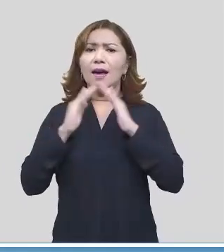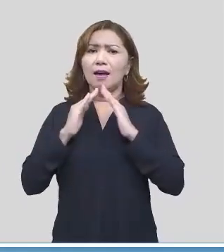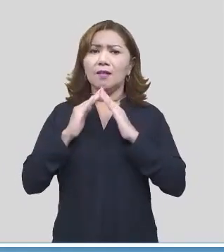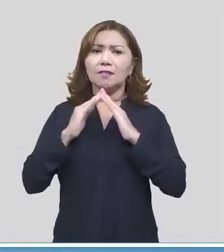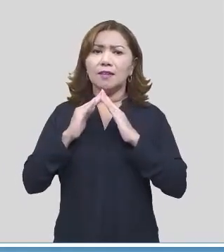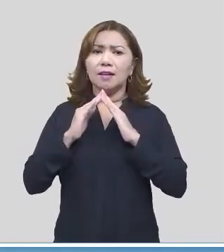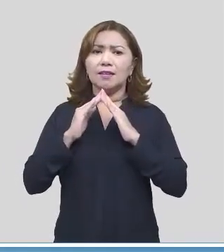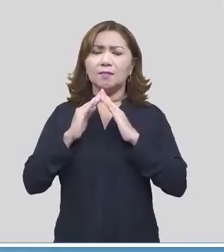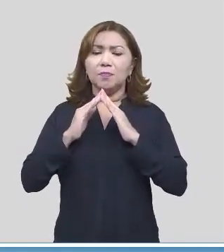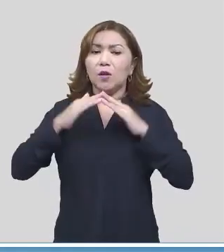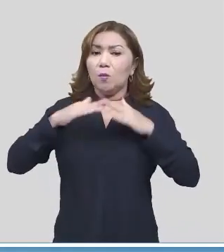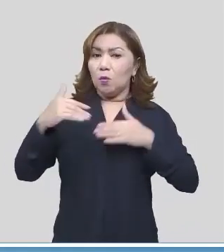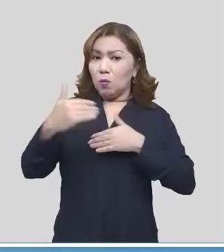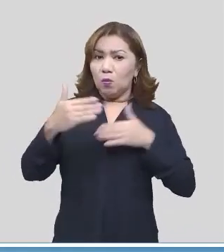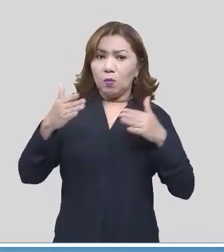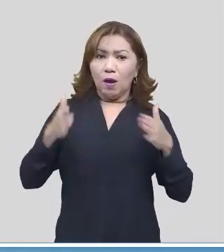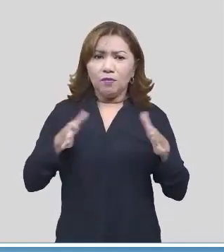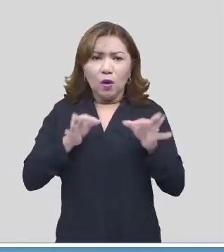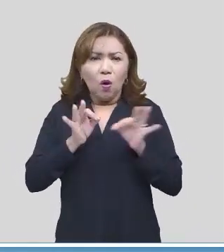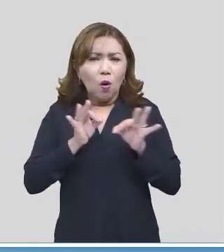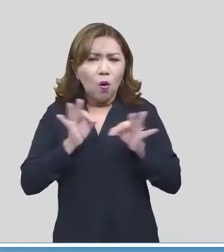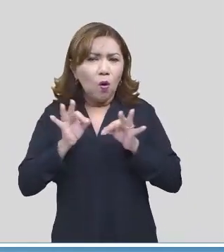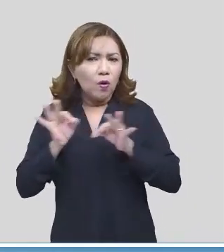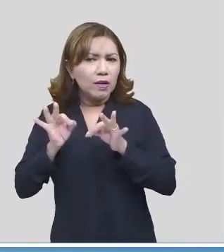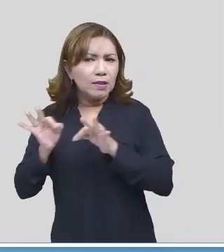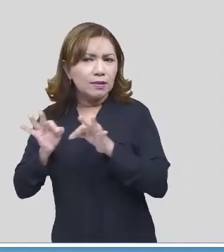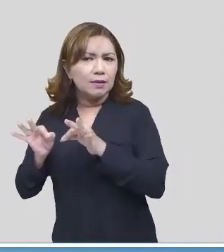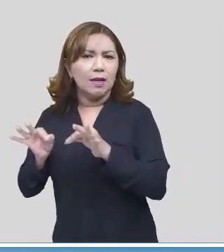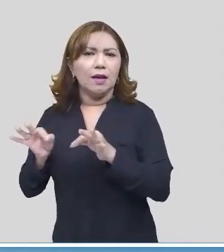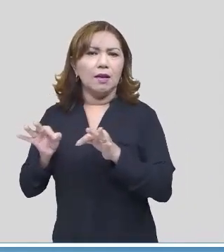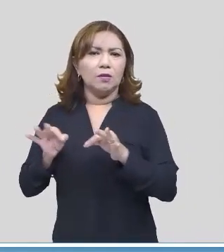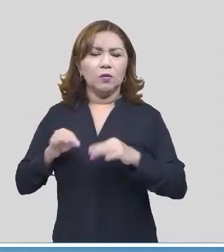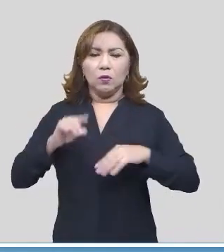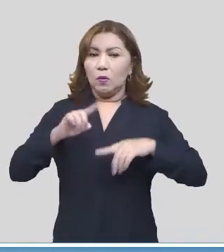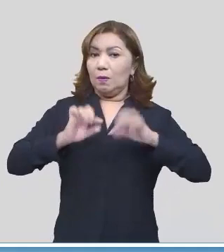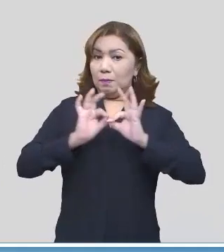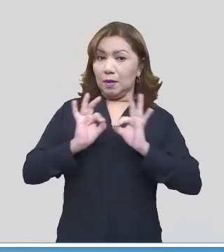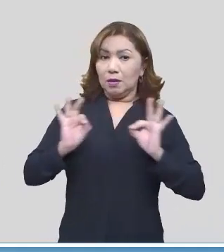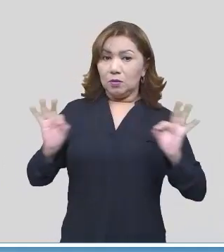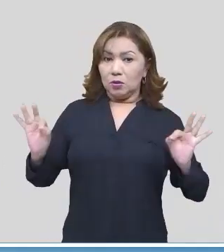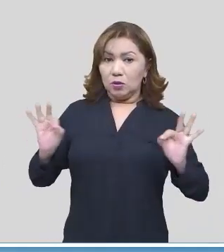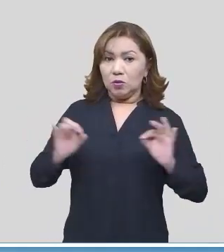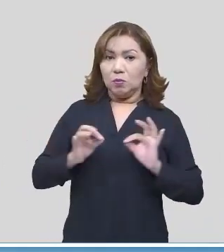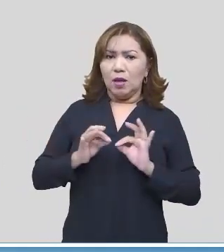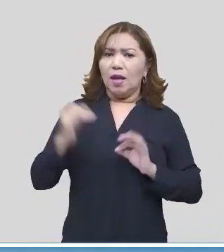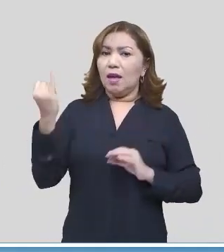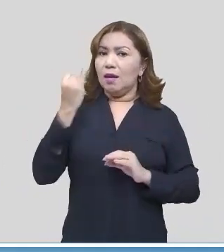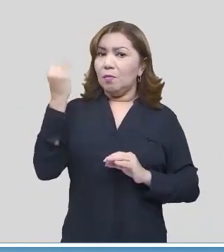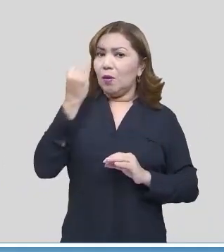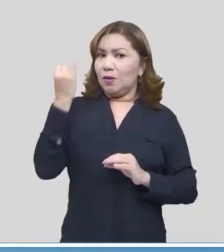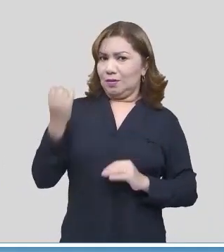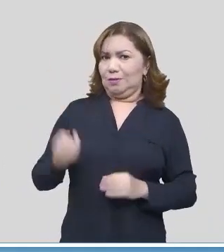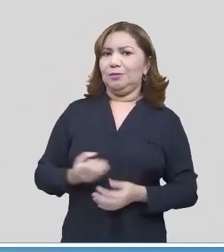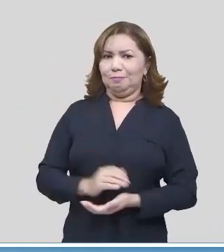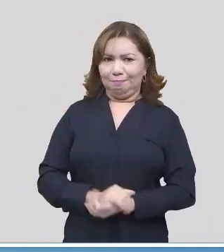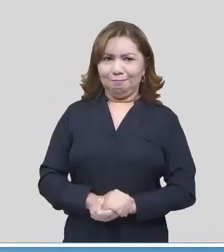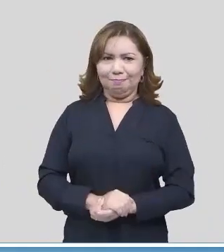quarto fique todo organizado, medidas de comprimento é muito importante e